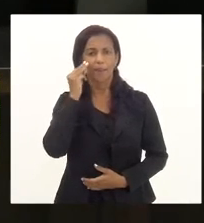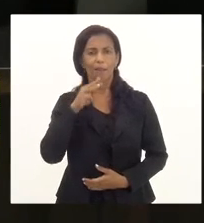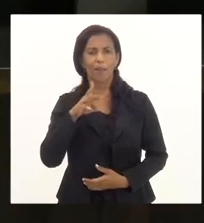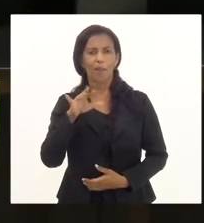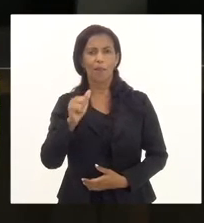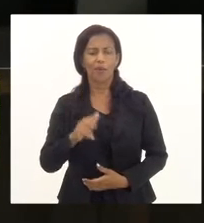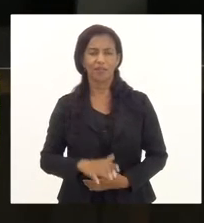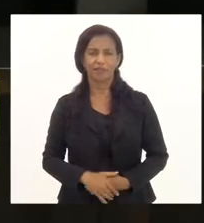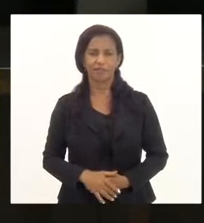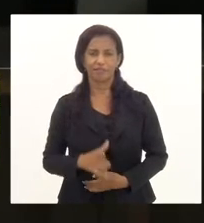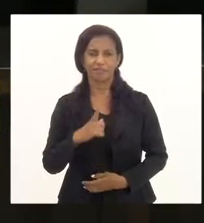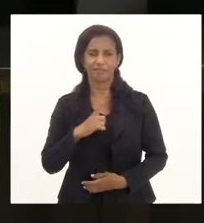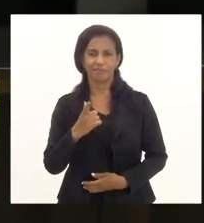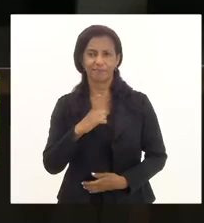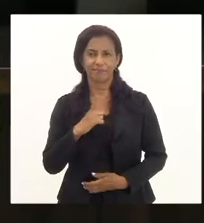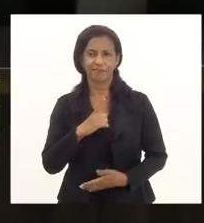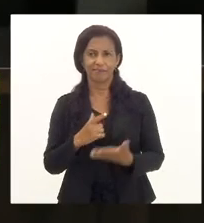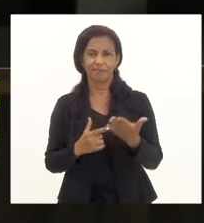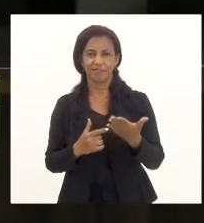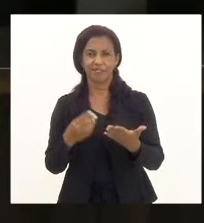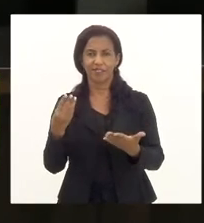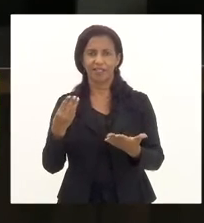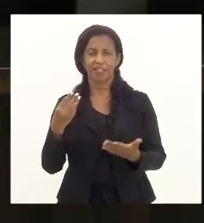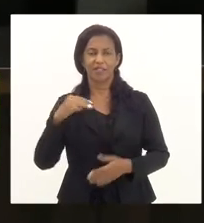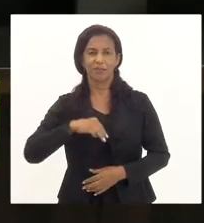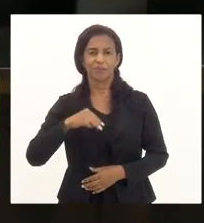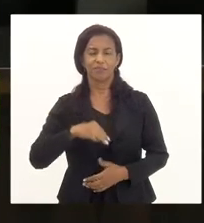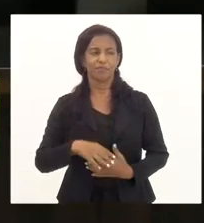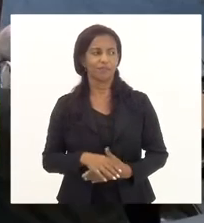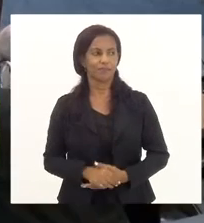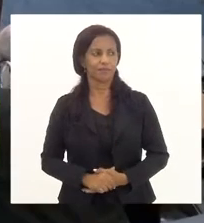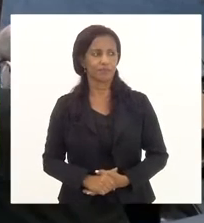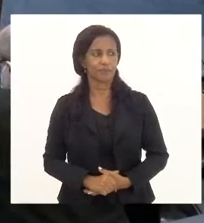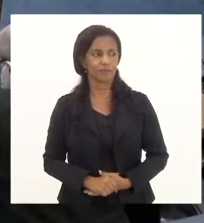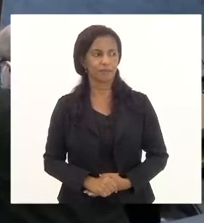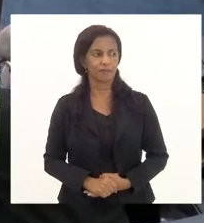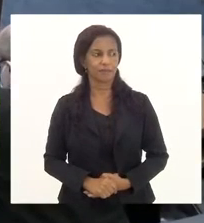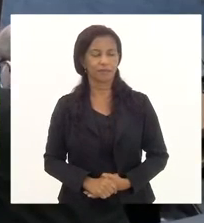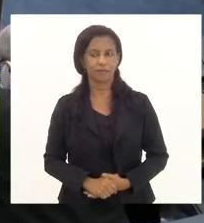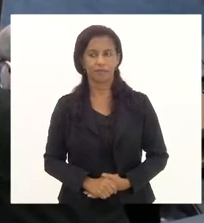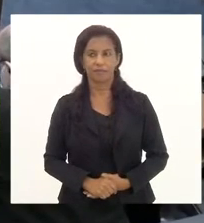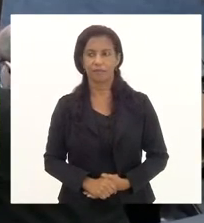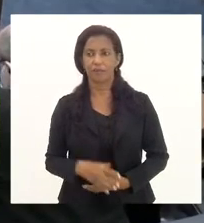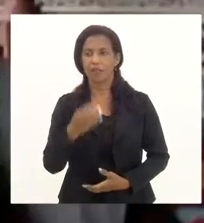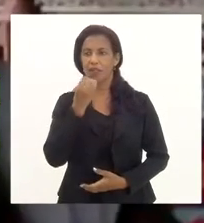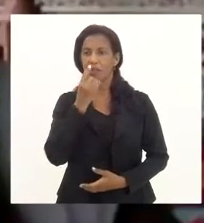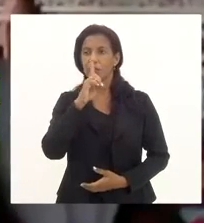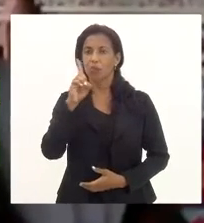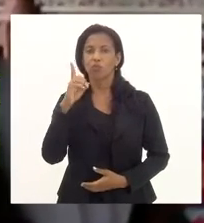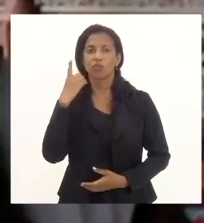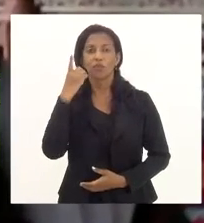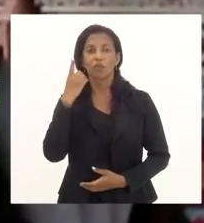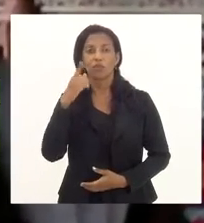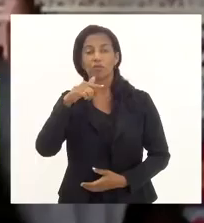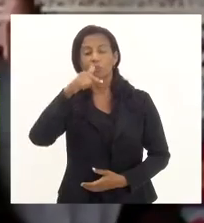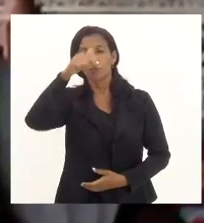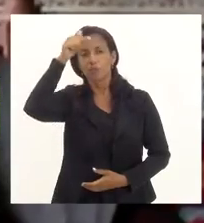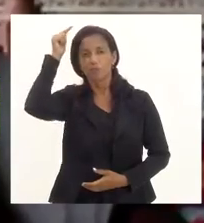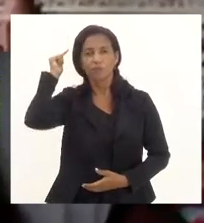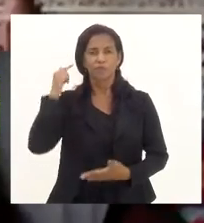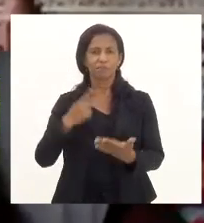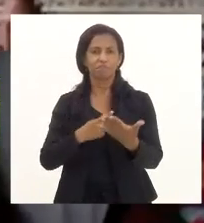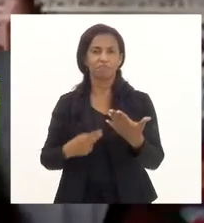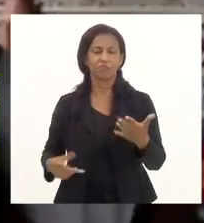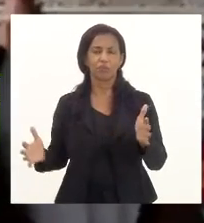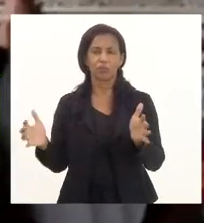vai ser excelência disponha de 3 minutos Oi bom dia Deputado Luiz Paulo presidindo